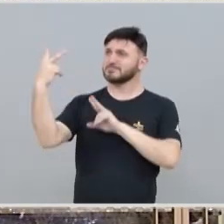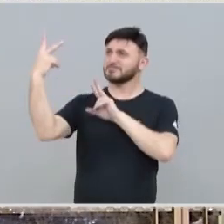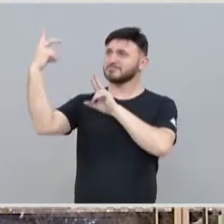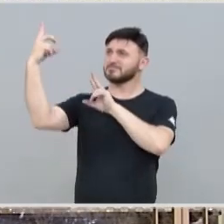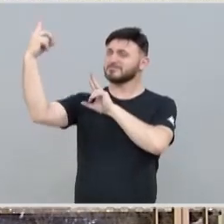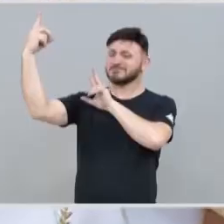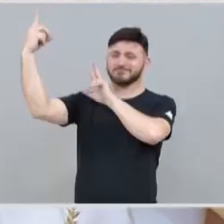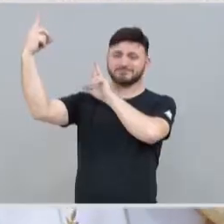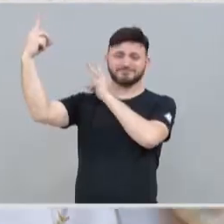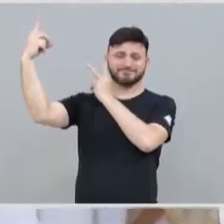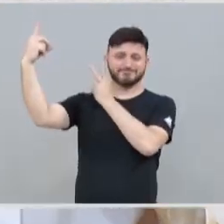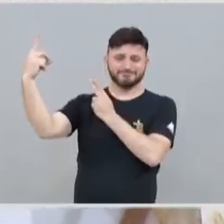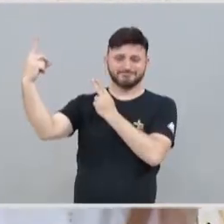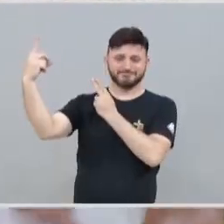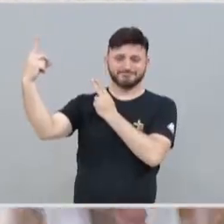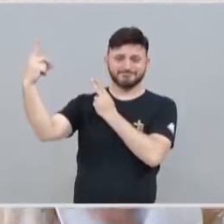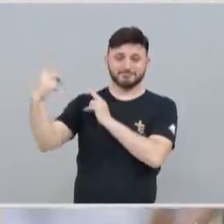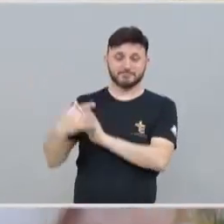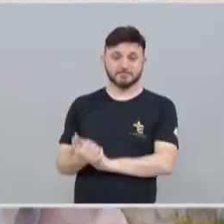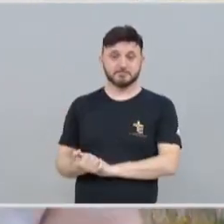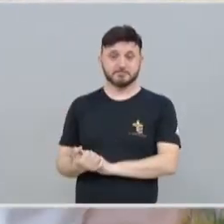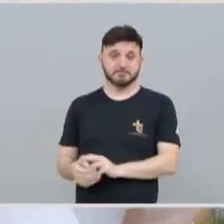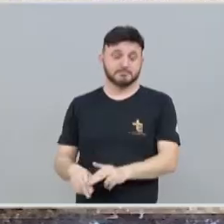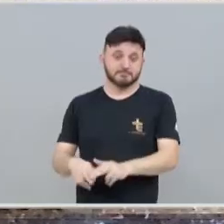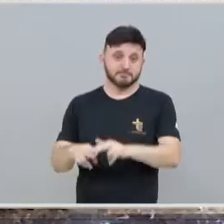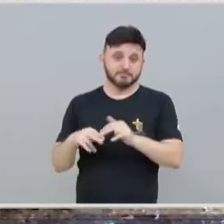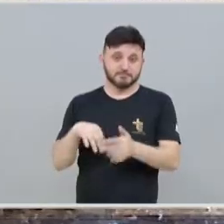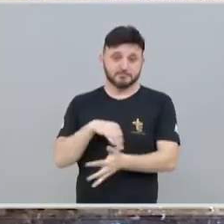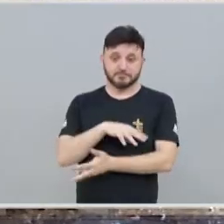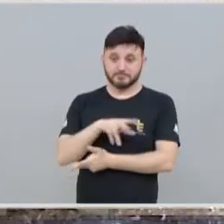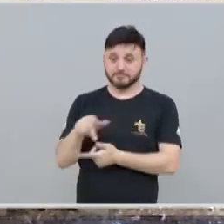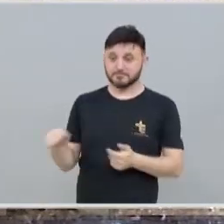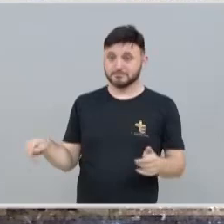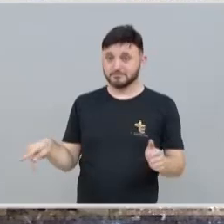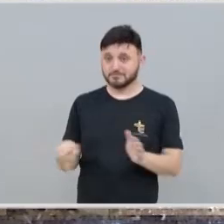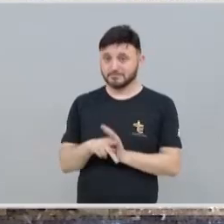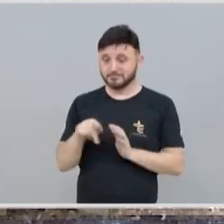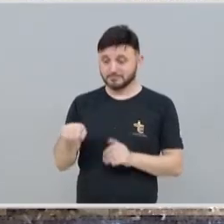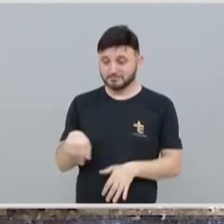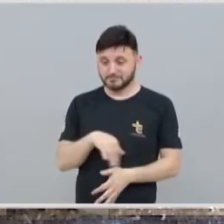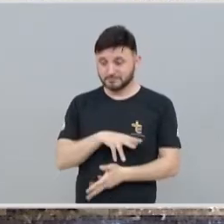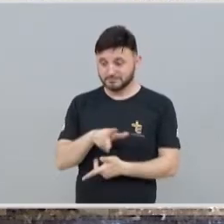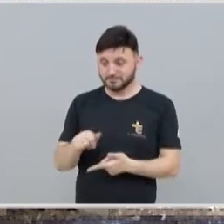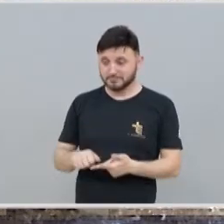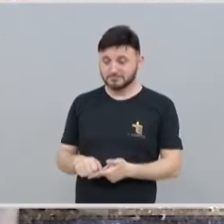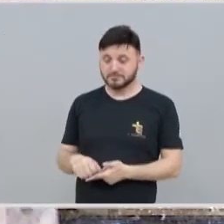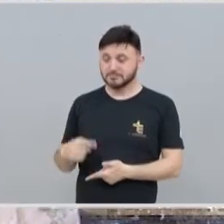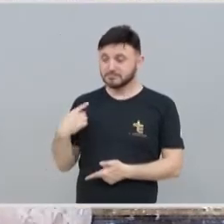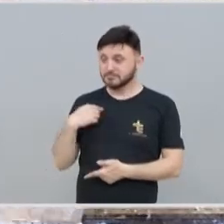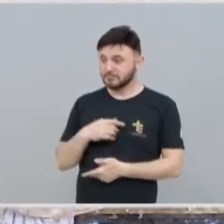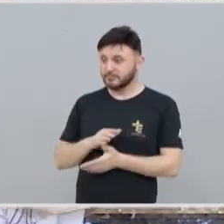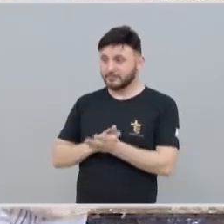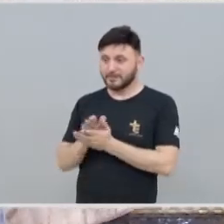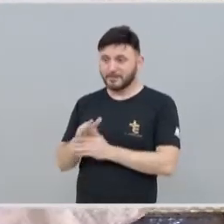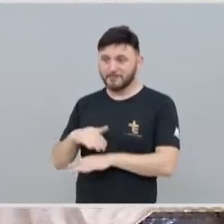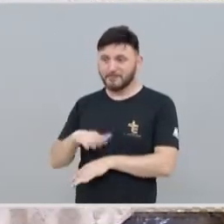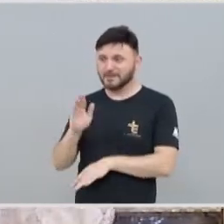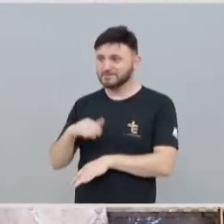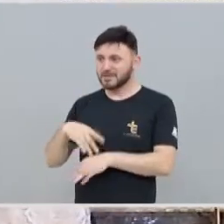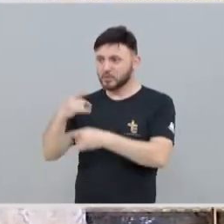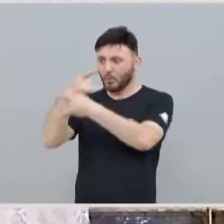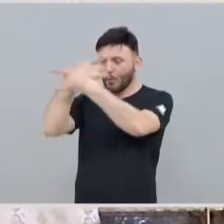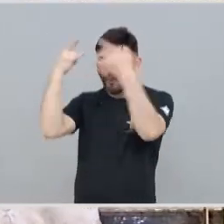portanto as coisas do mundo não nos satisfazem às vezes entra se enfia no